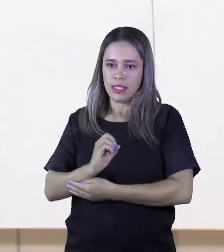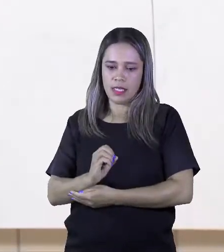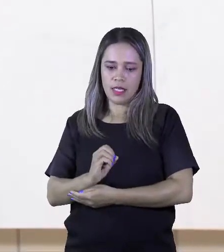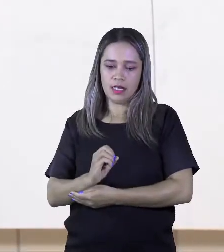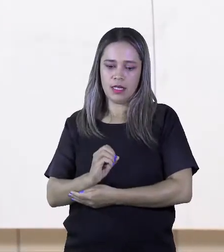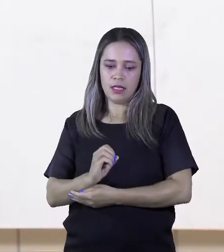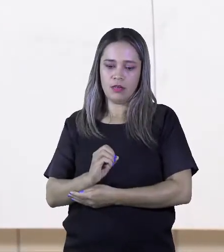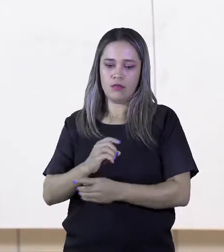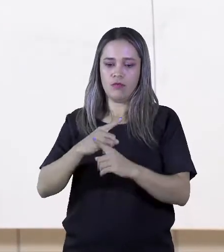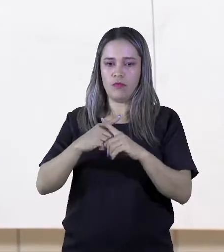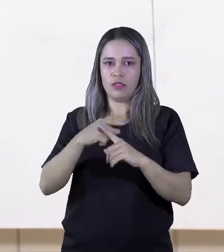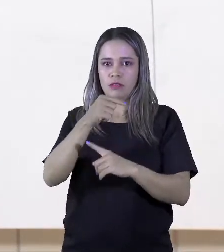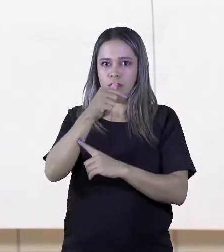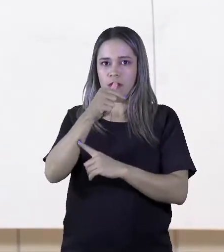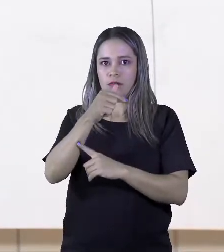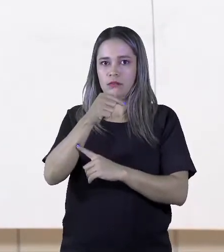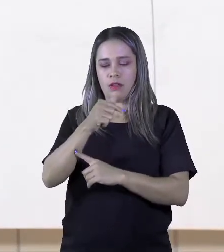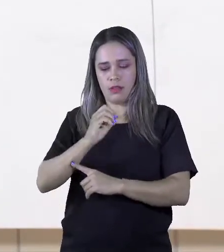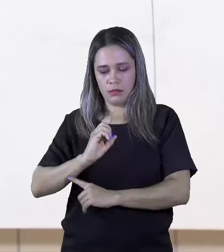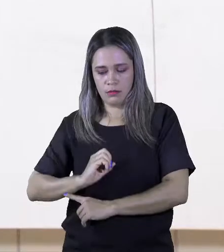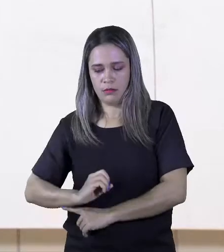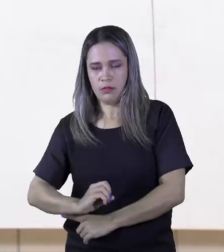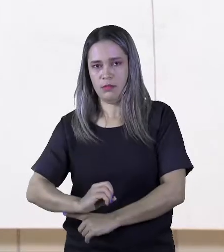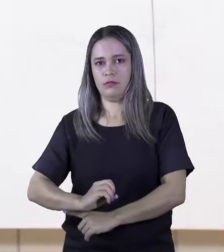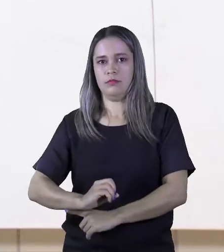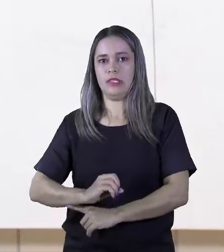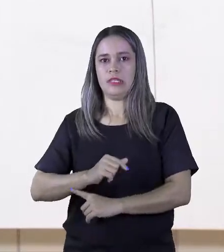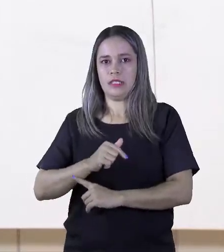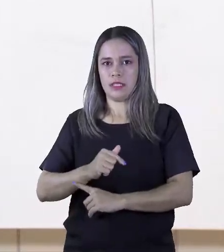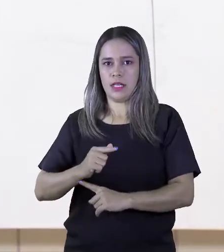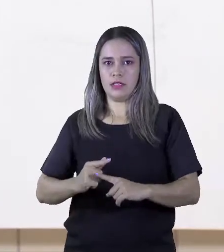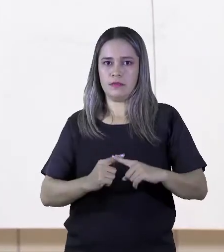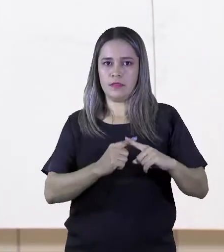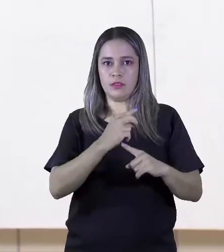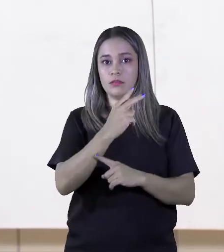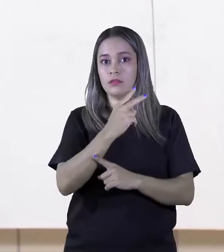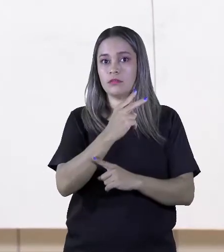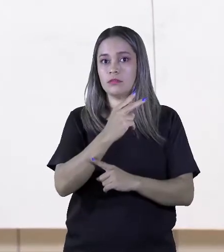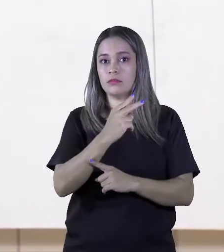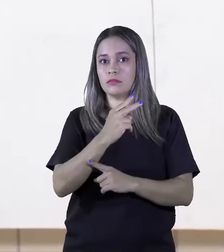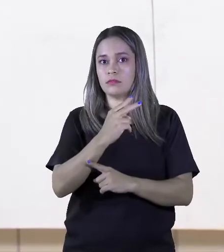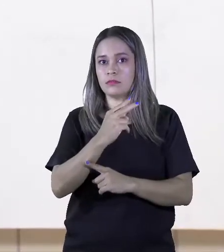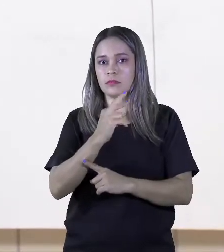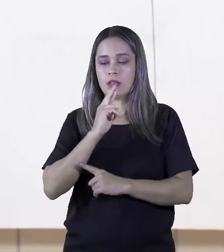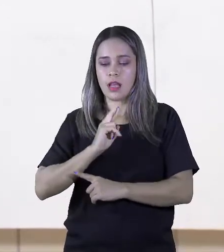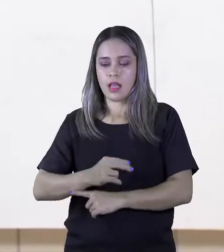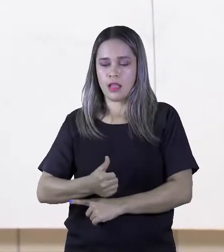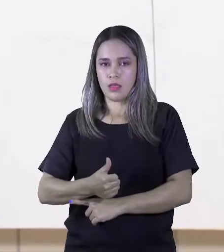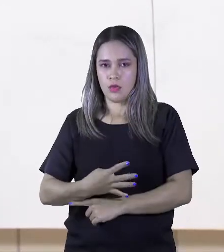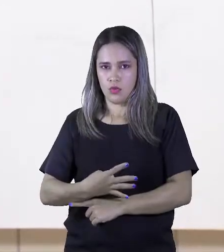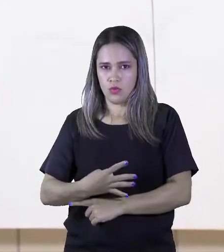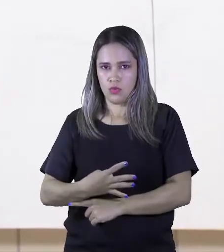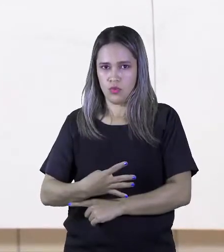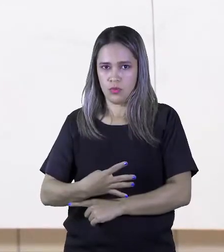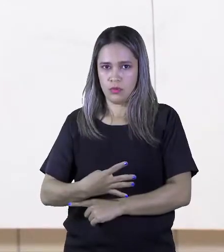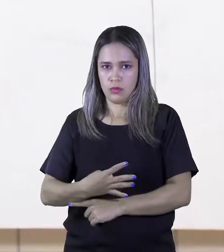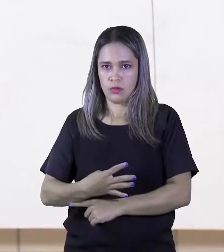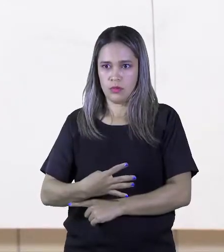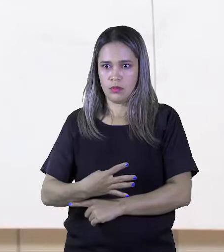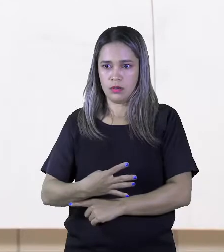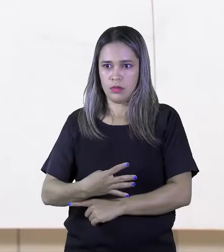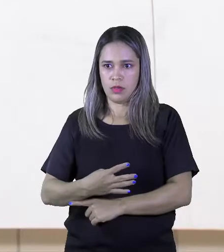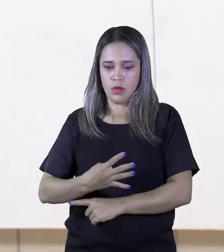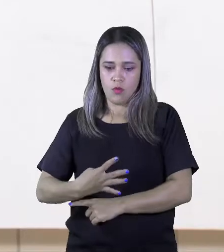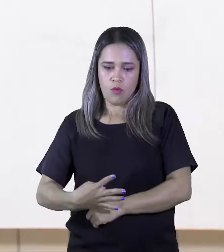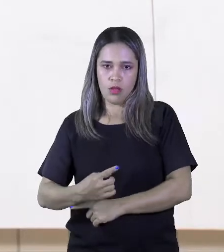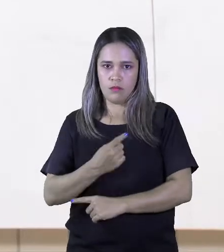vezes 7, 0. 7 vezes 2, 14, vai 1.